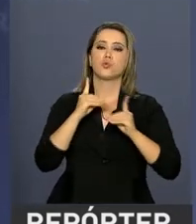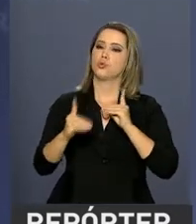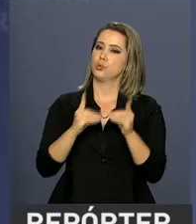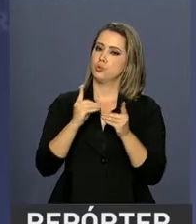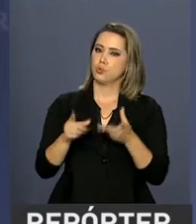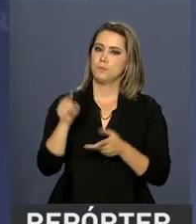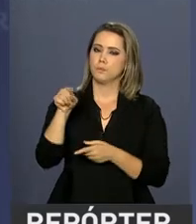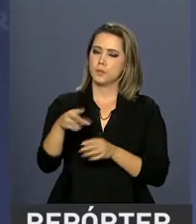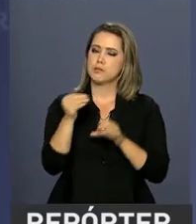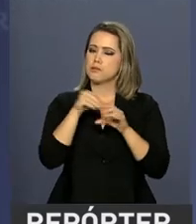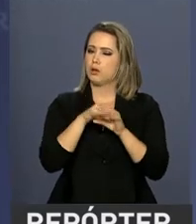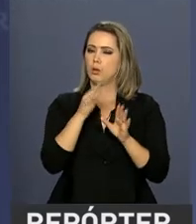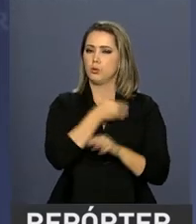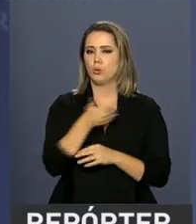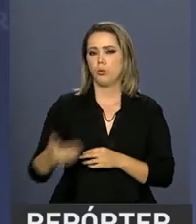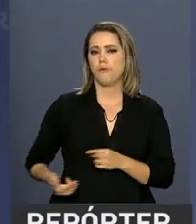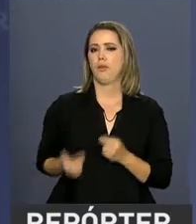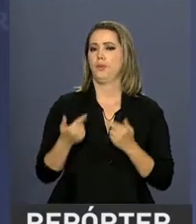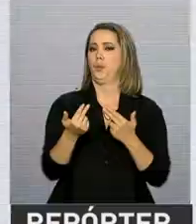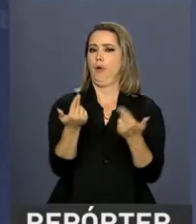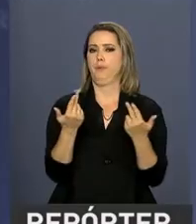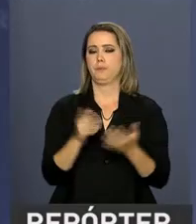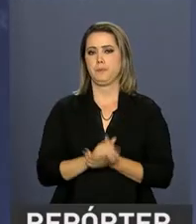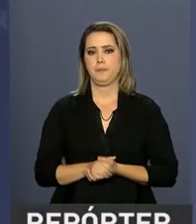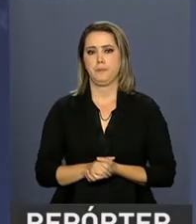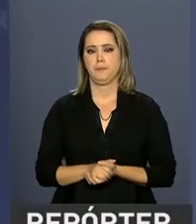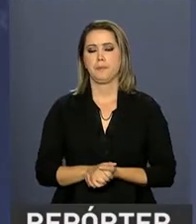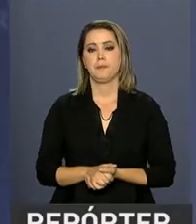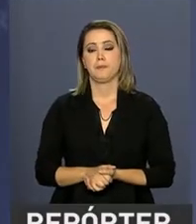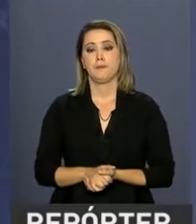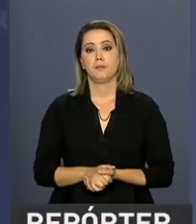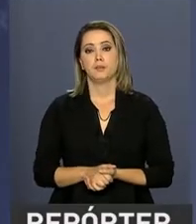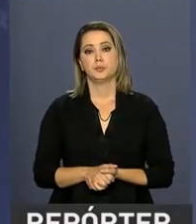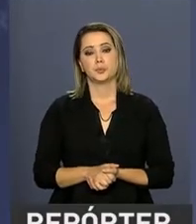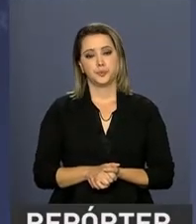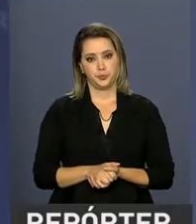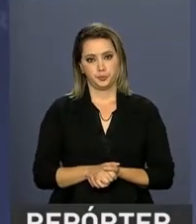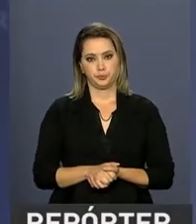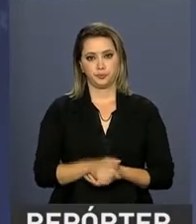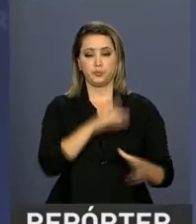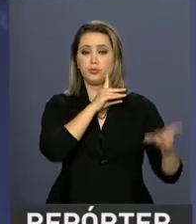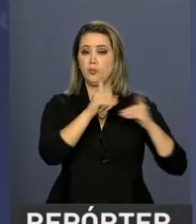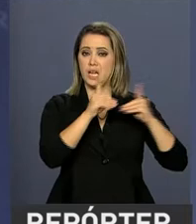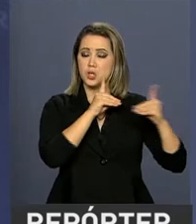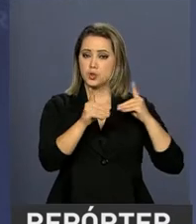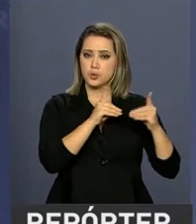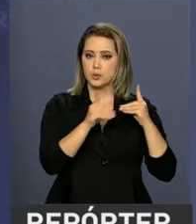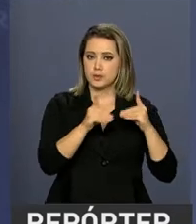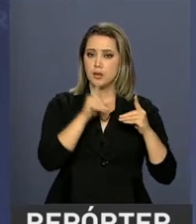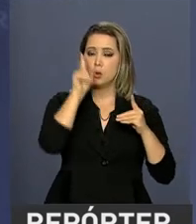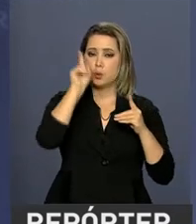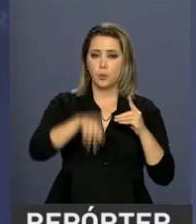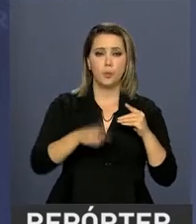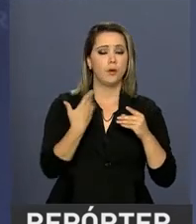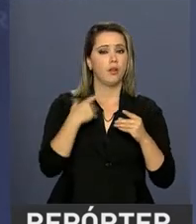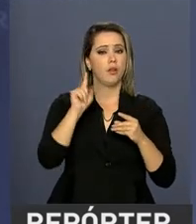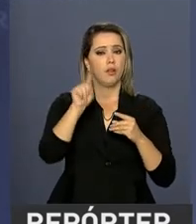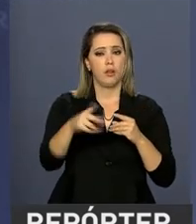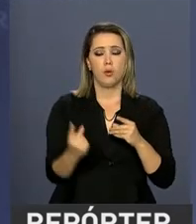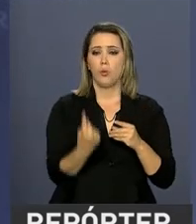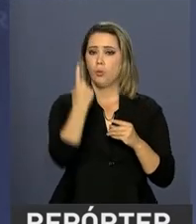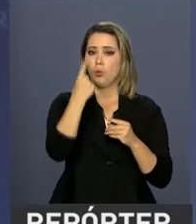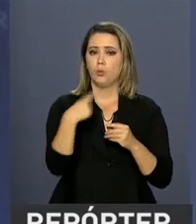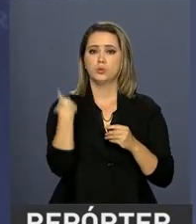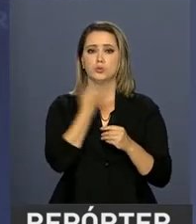prática interna do governo brasileiro. O diálogo, senhora primeira-ministra, tem sido um dos suportes do